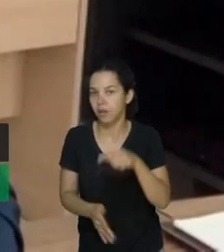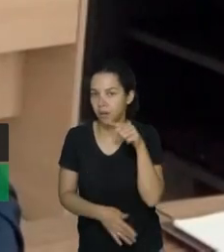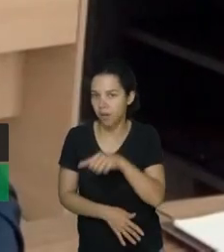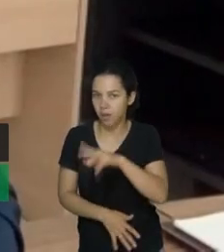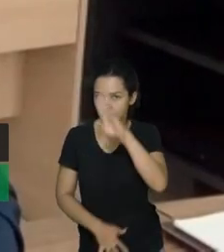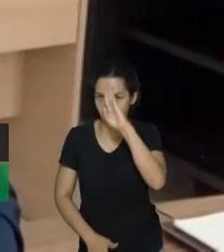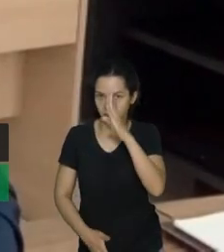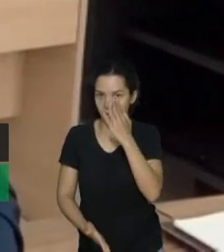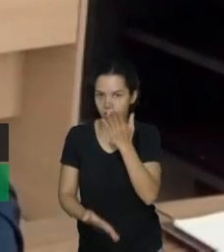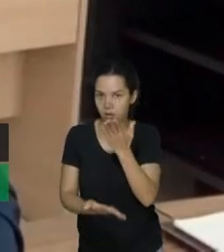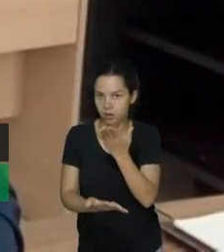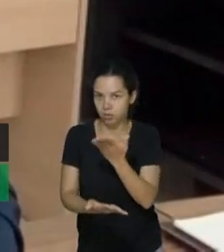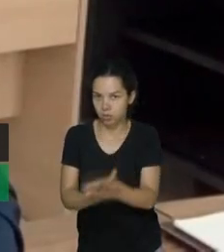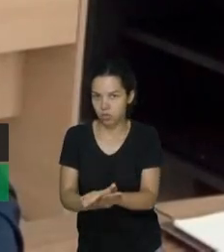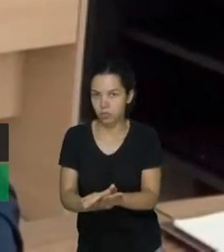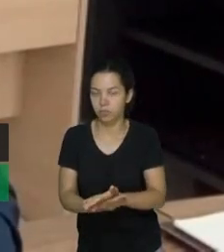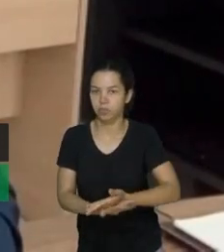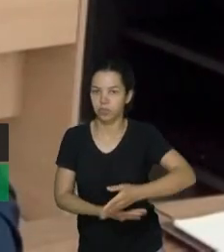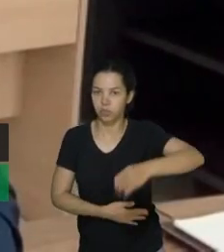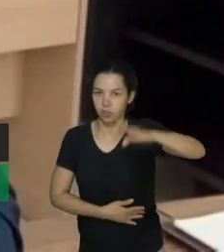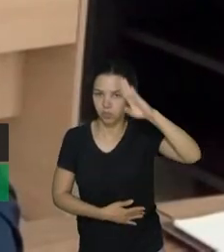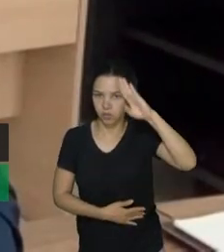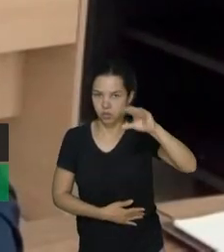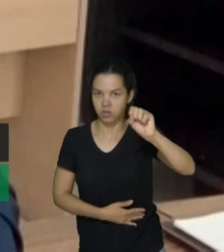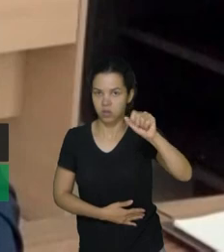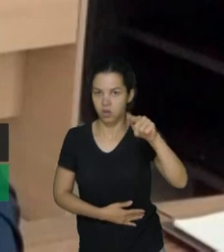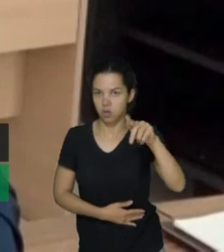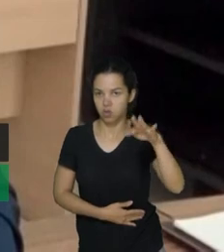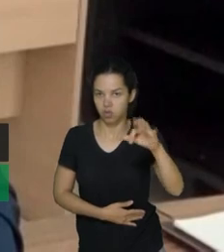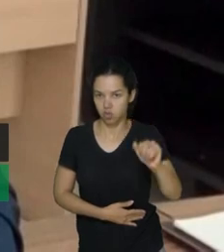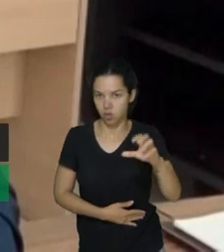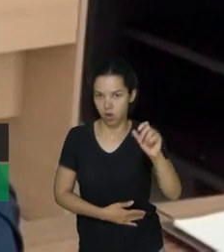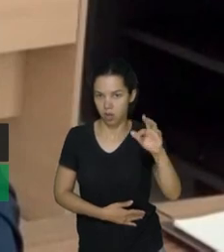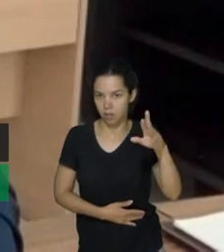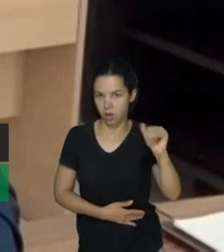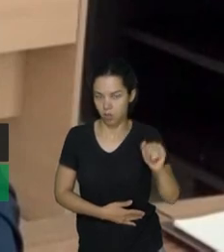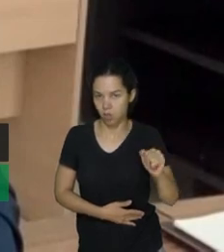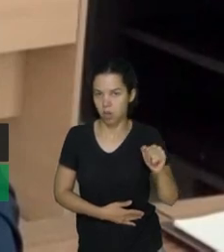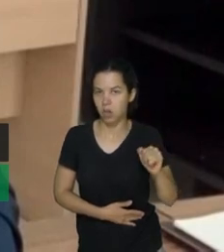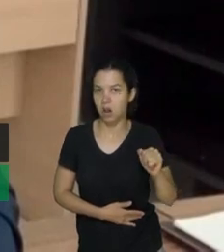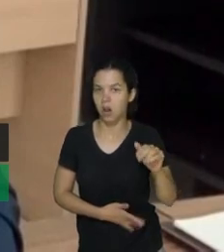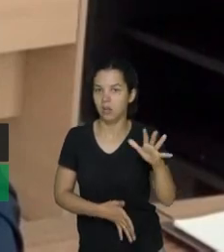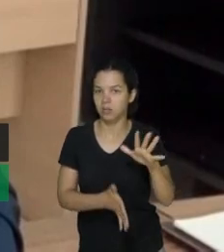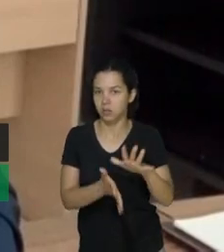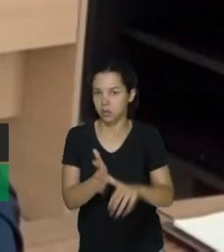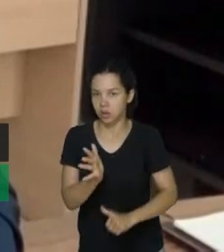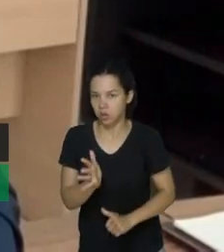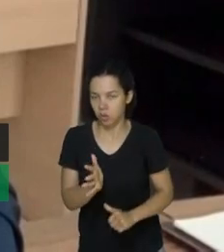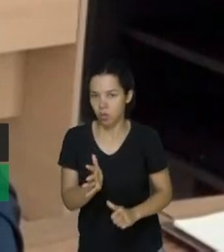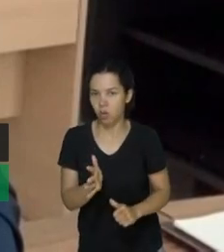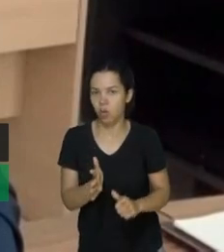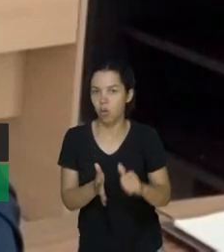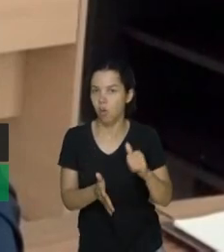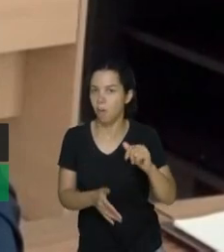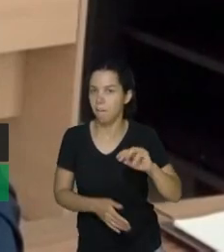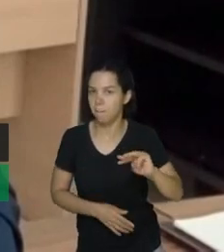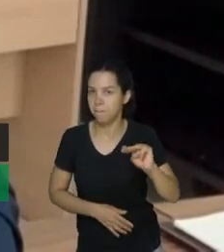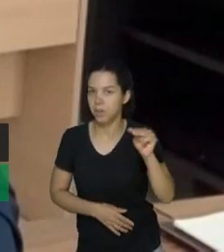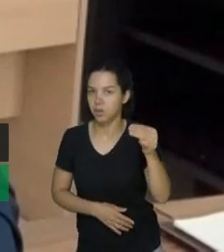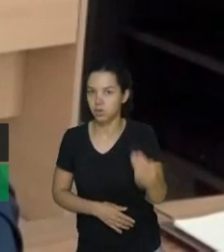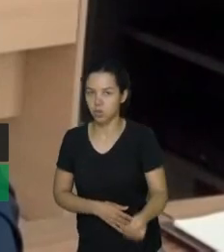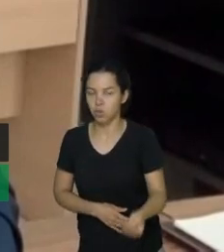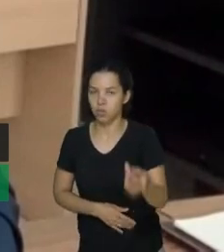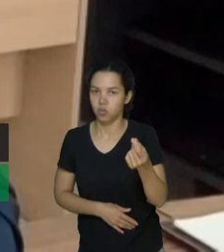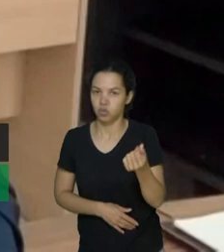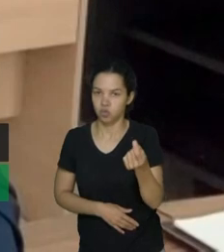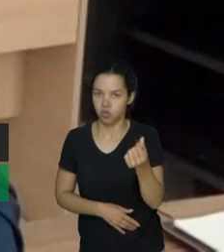um Sérgio Cabral, ladrão confesso, que roubou milhões e